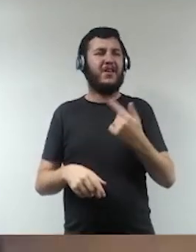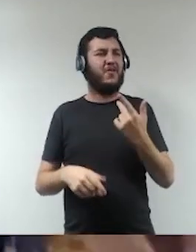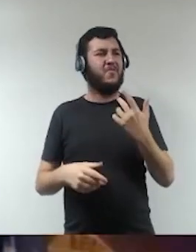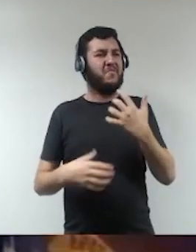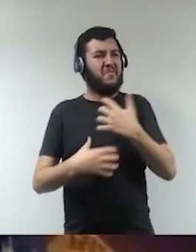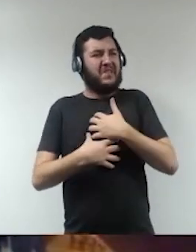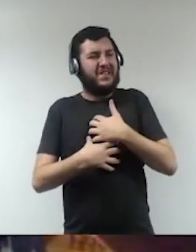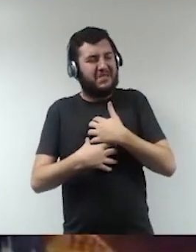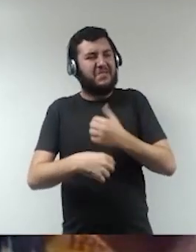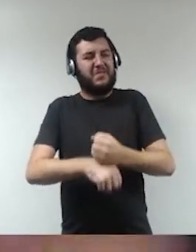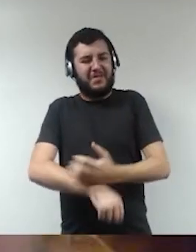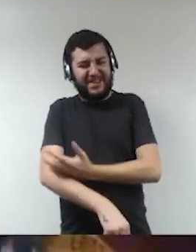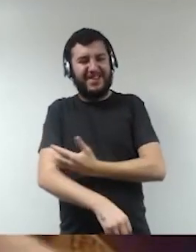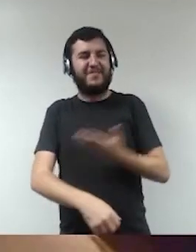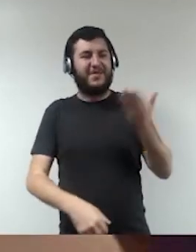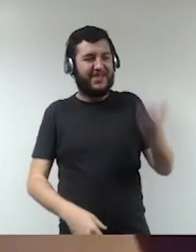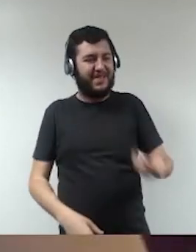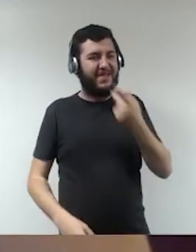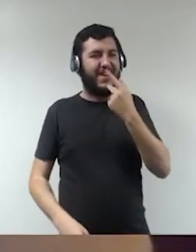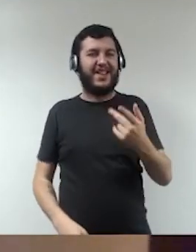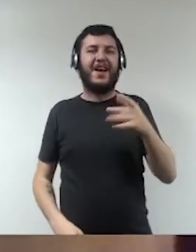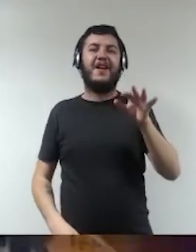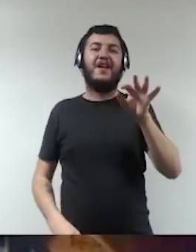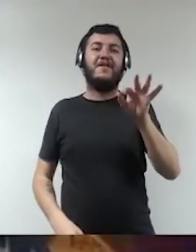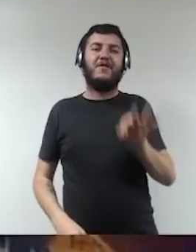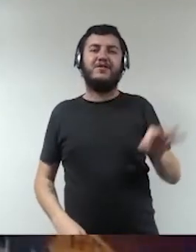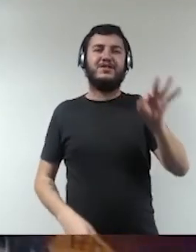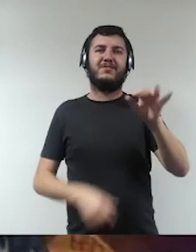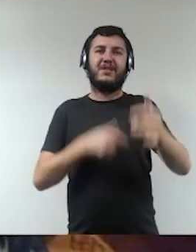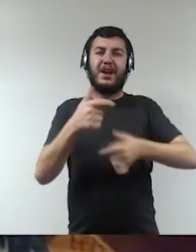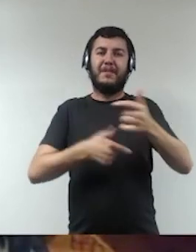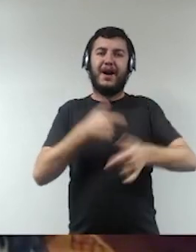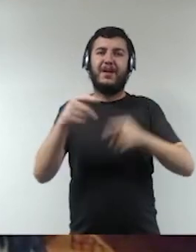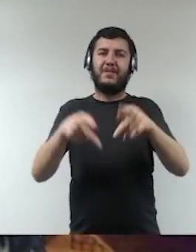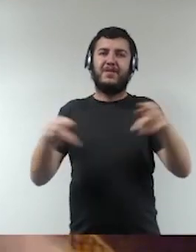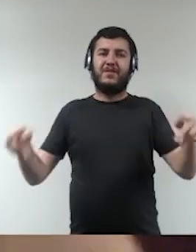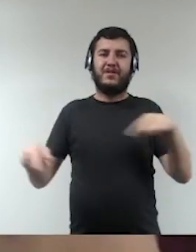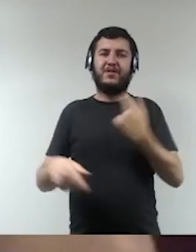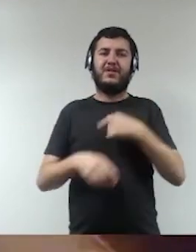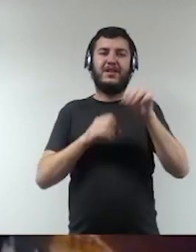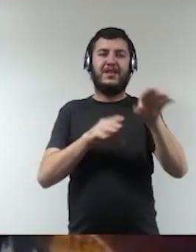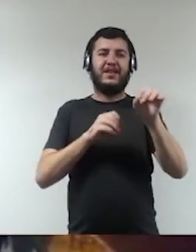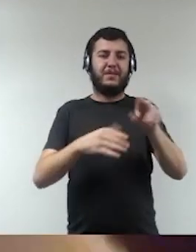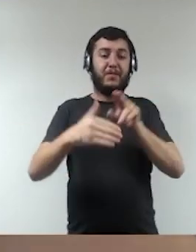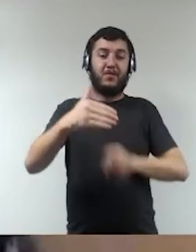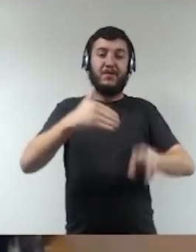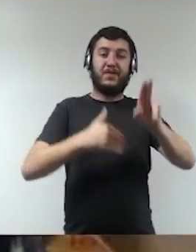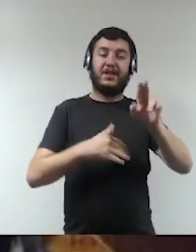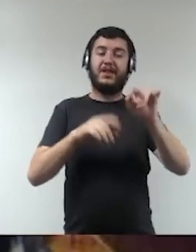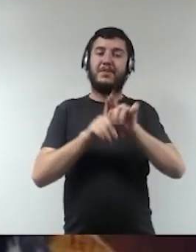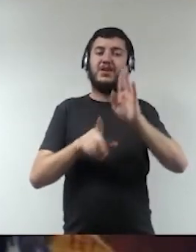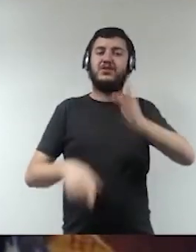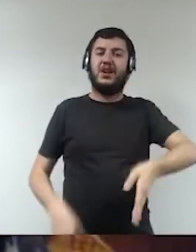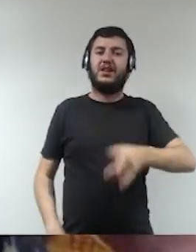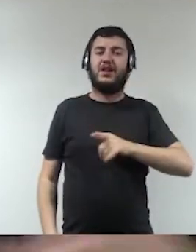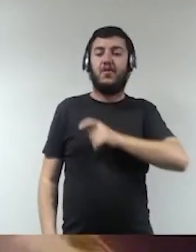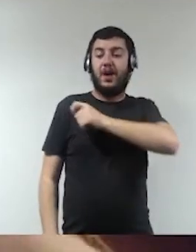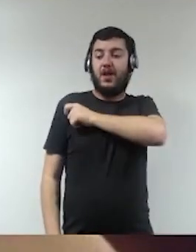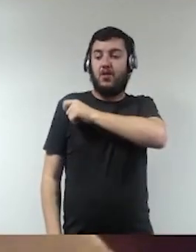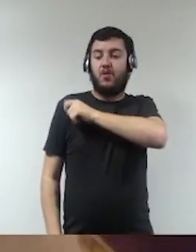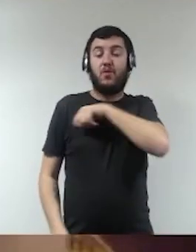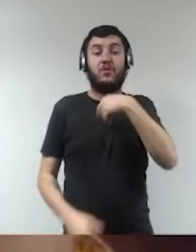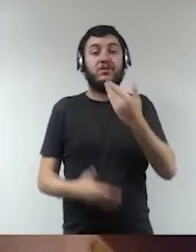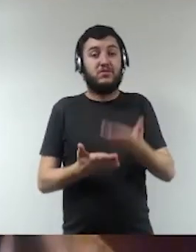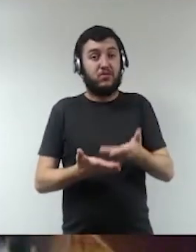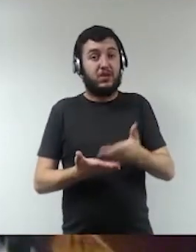professores, eu sei que tem alunos aqui ouvindo, de que nós ensinamos nas nossas universidades os alunos, os estudantes de direito,